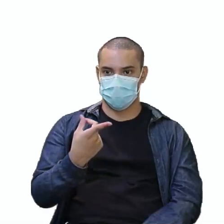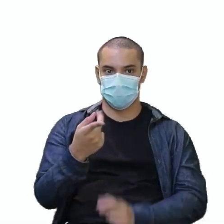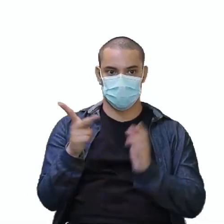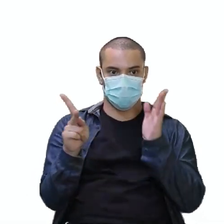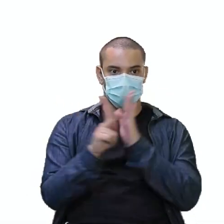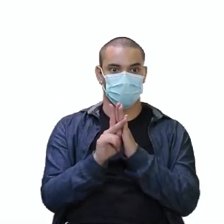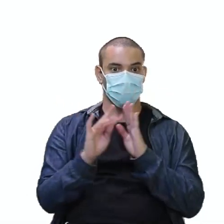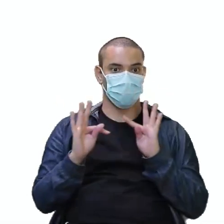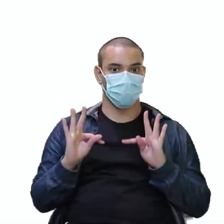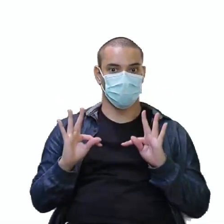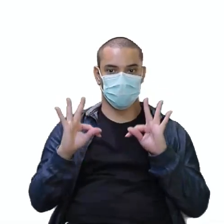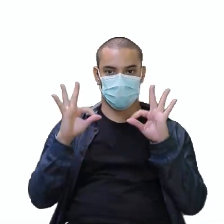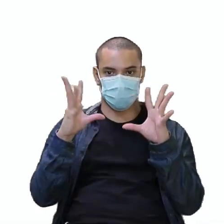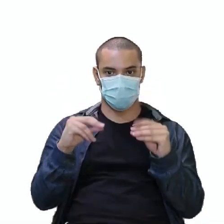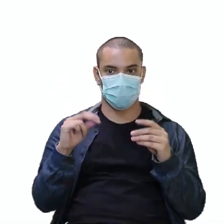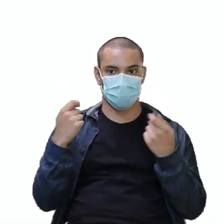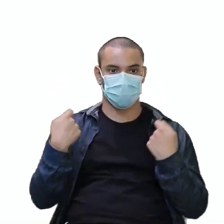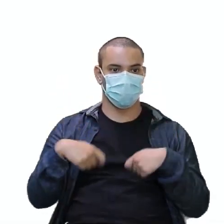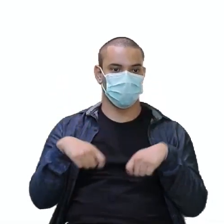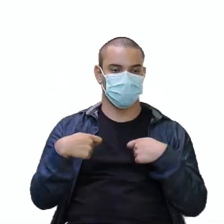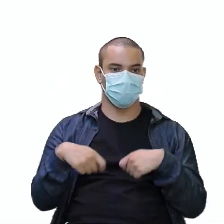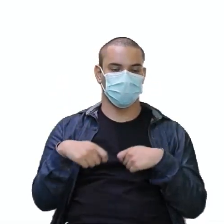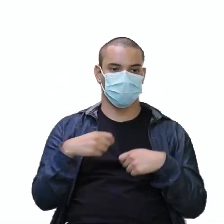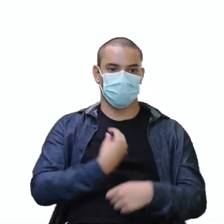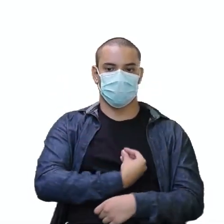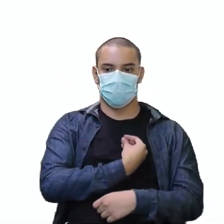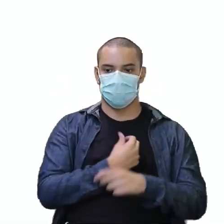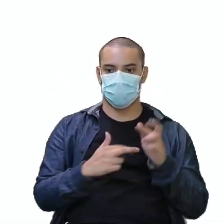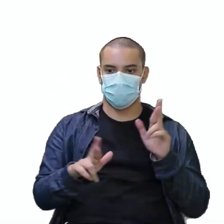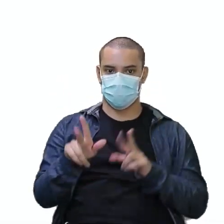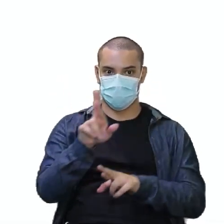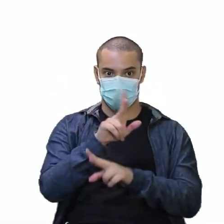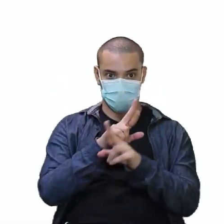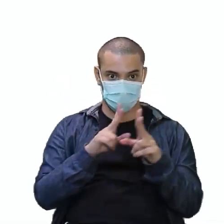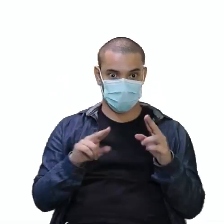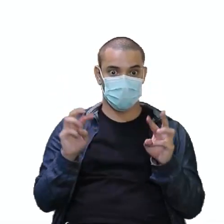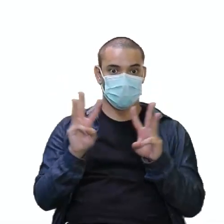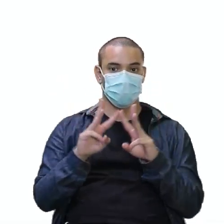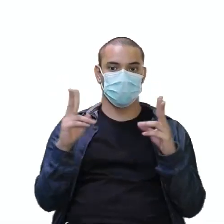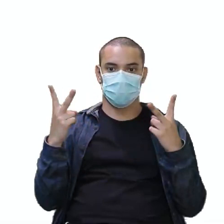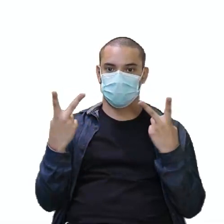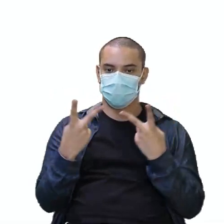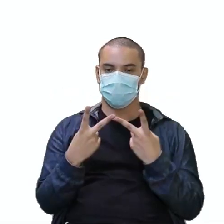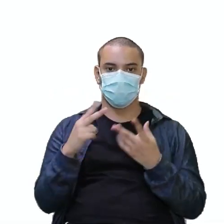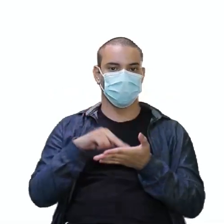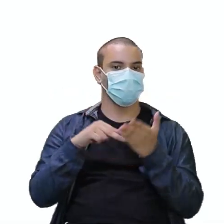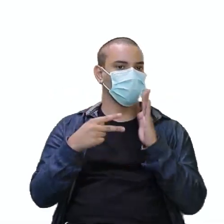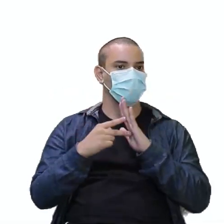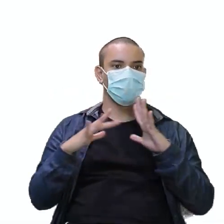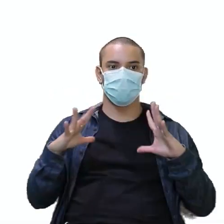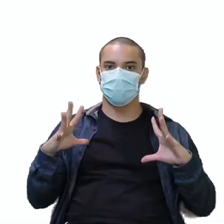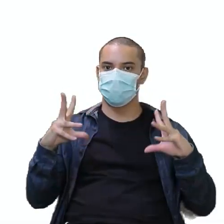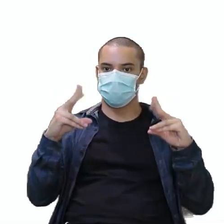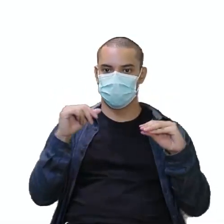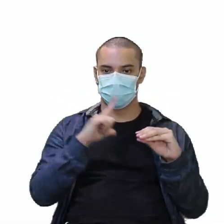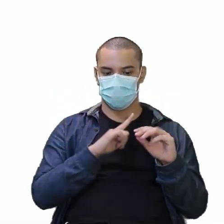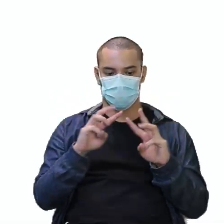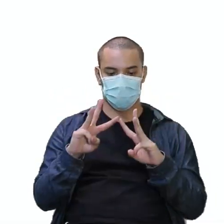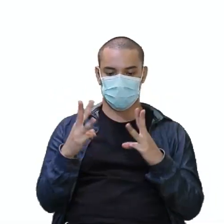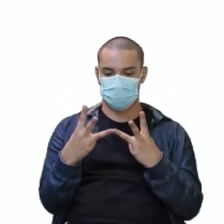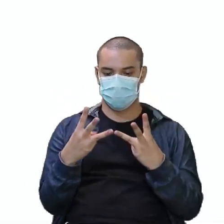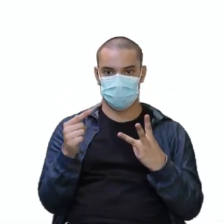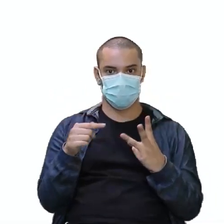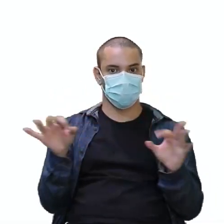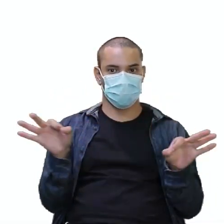permanentemente em todas as formas necessárias aos diferentes seres vivos. A matéria é tudo o que tem